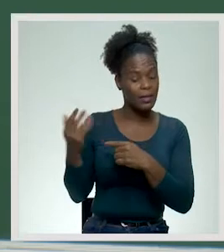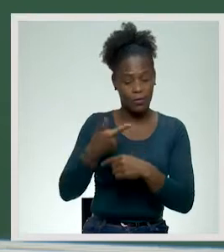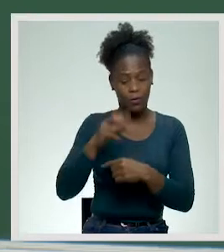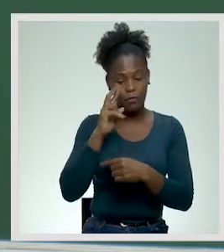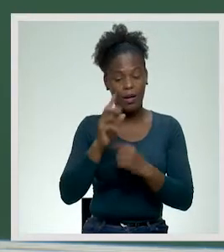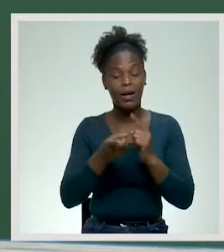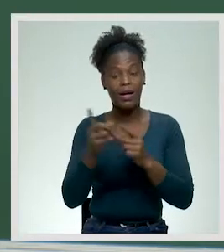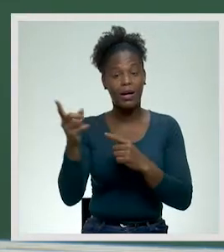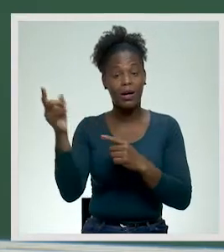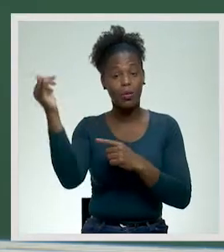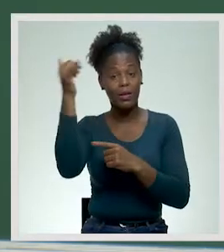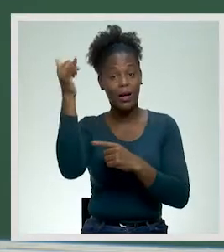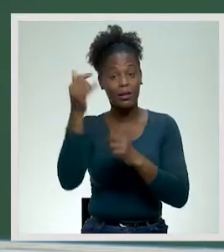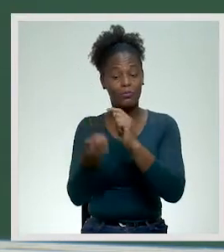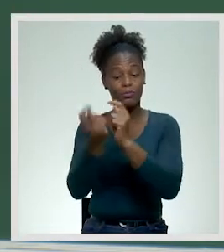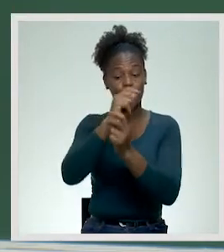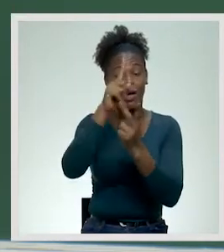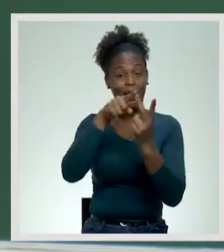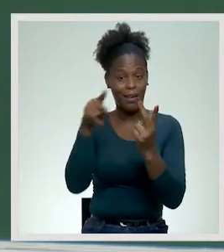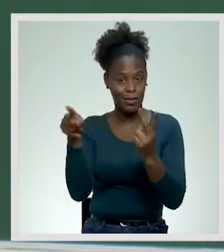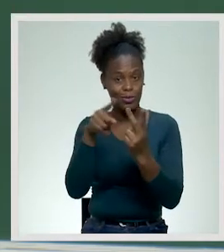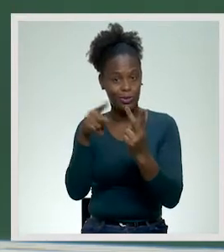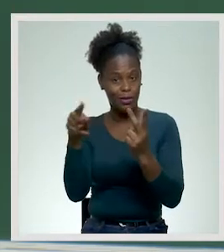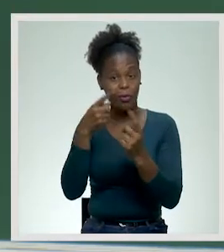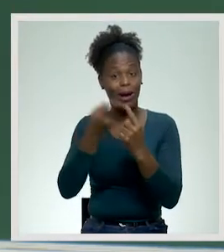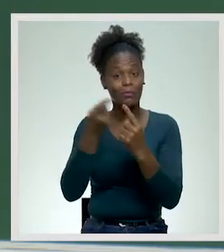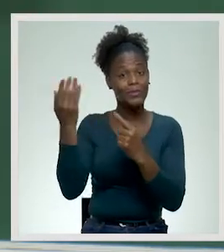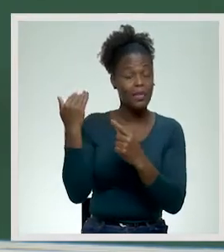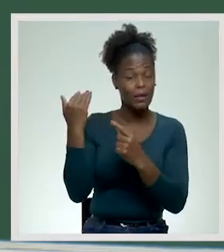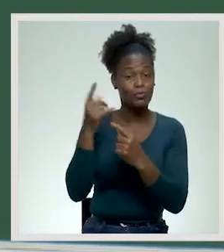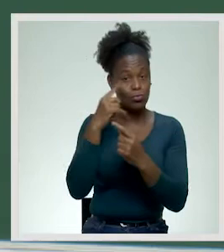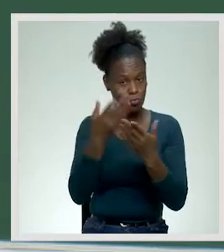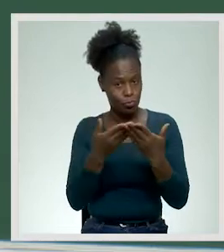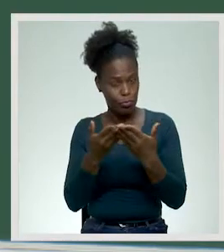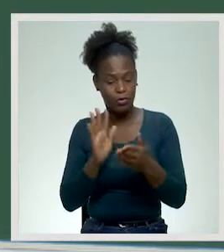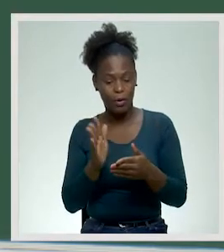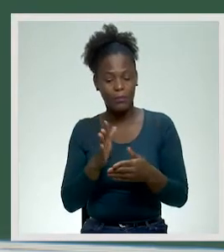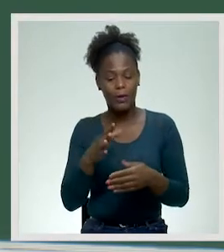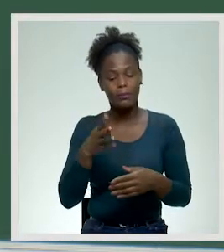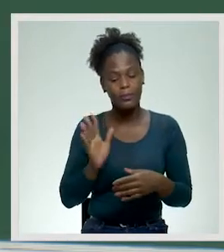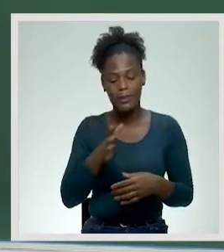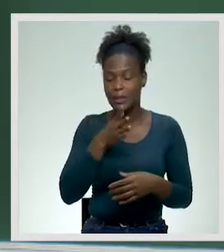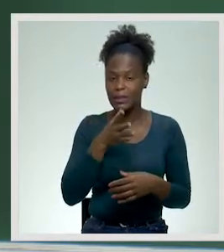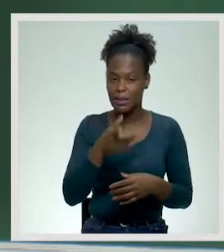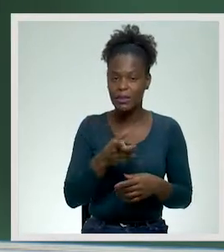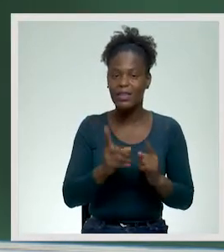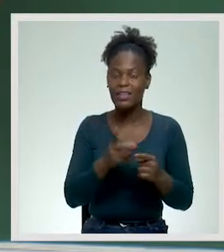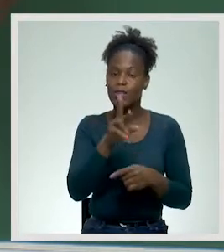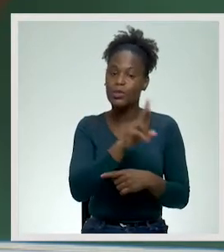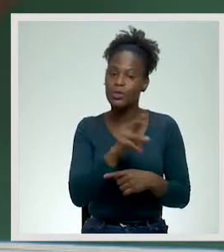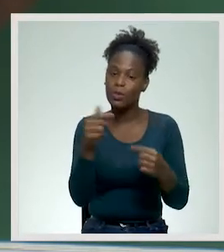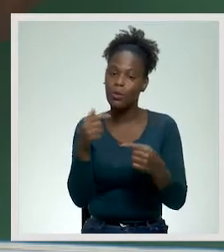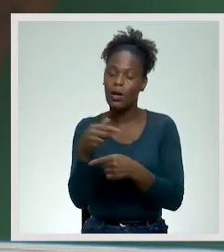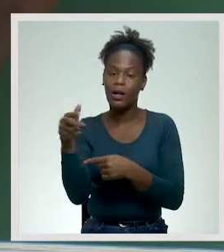que o quadrado passa para a raiz. No ano passado vimos, no ano transato. Implica dizer que x é